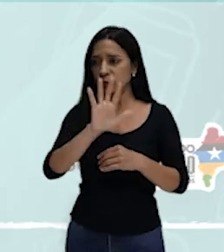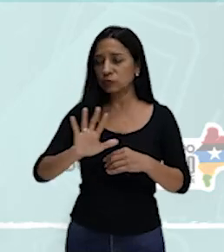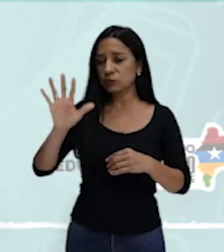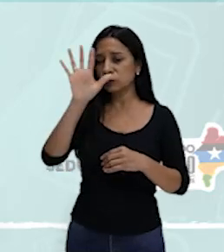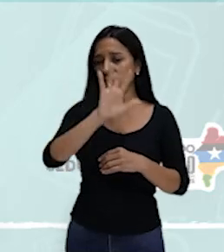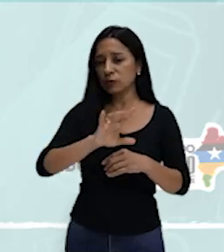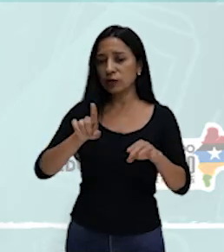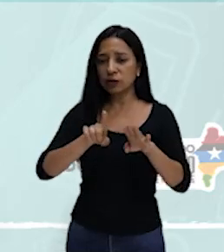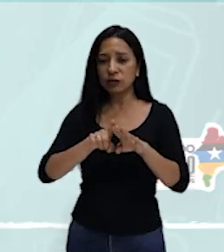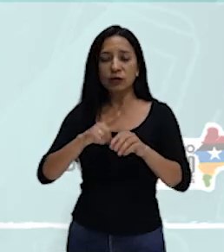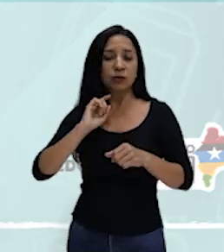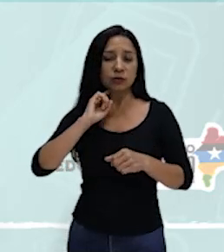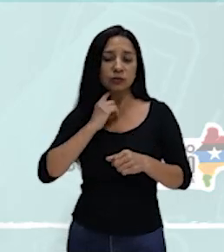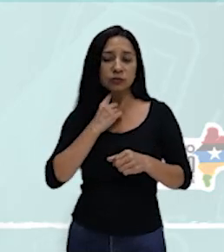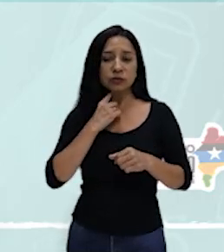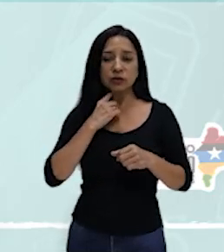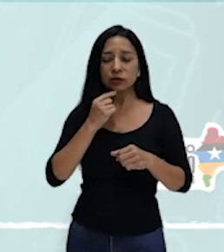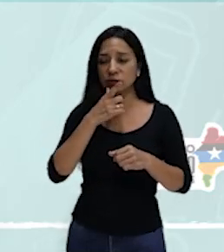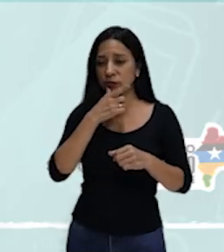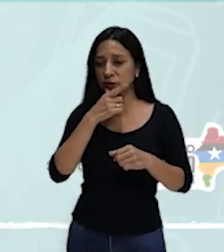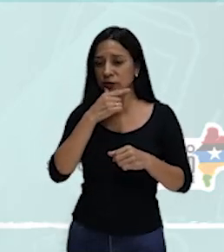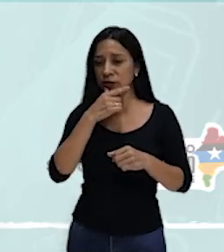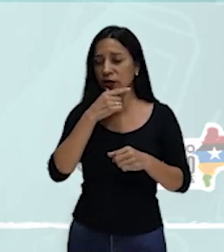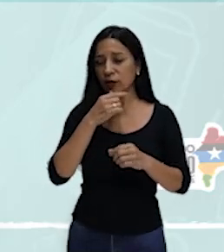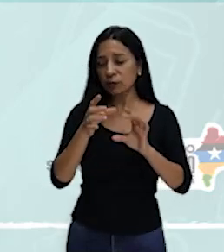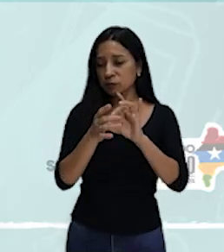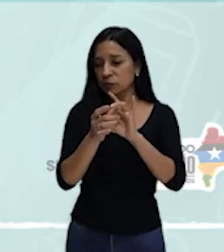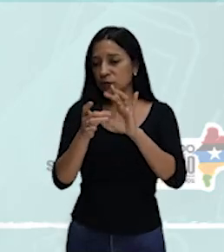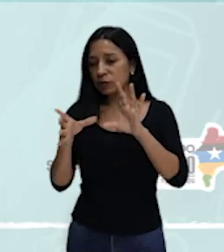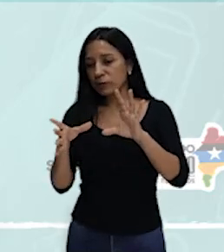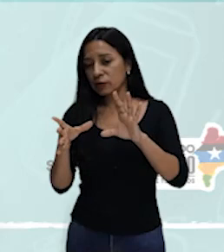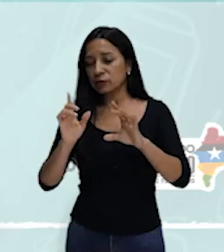águas, liberação de dejetos ou até mesmo de